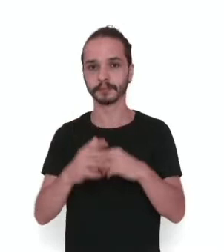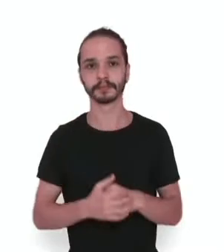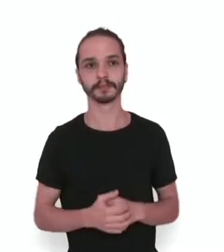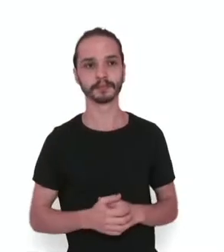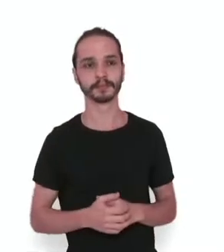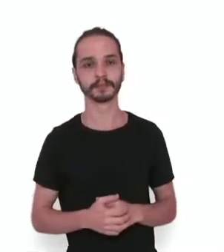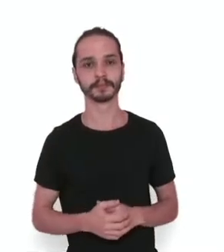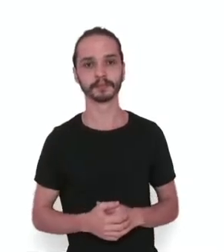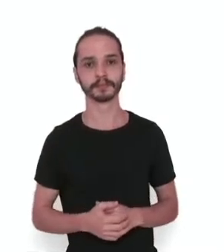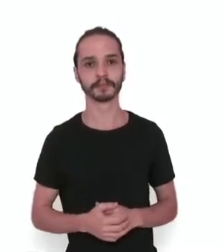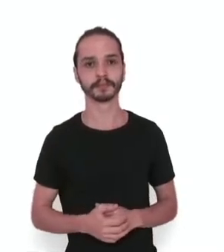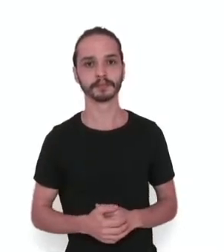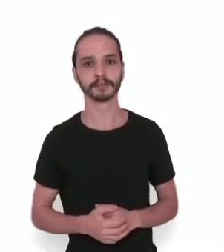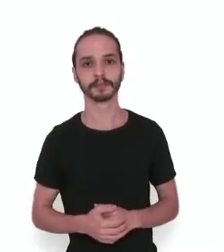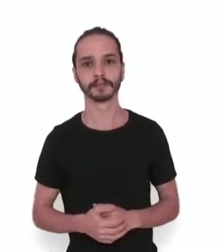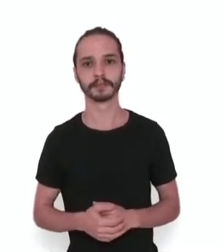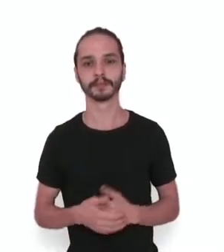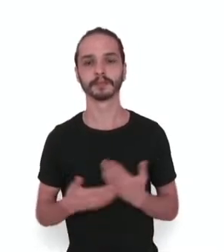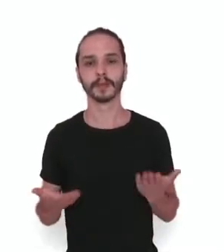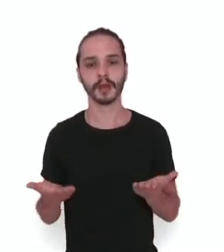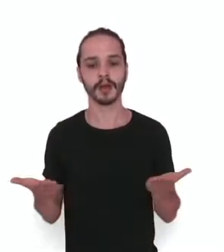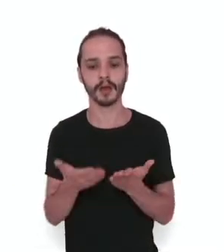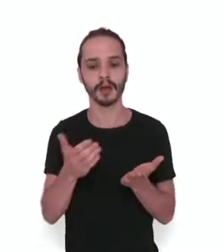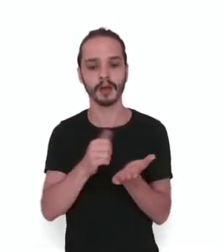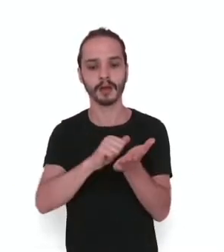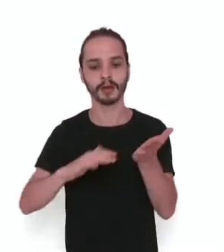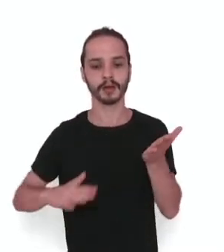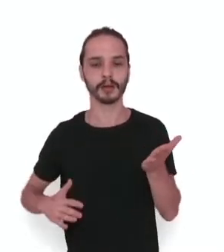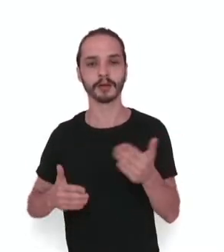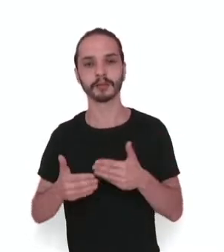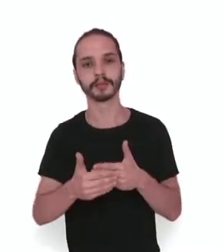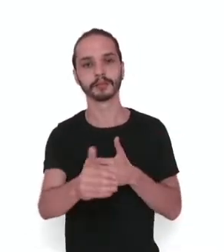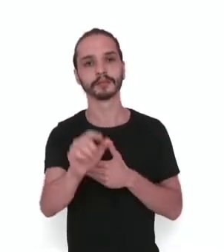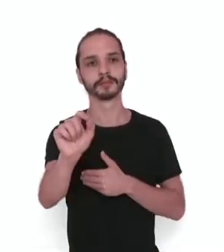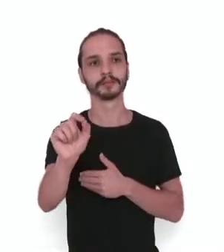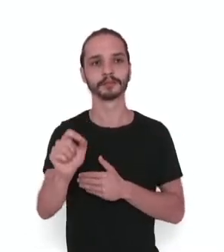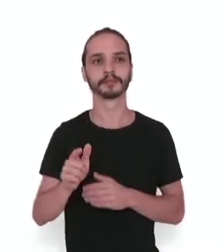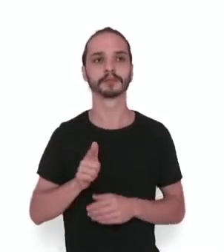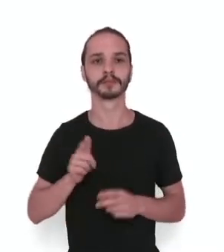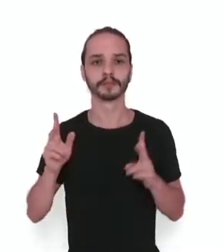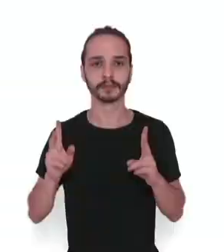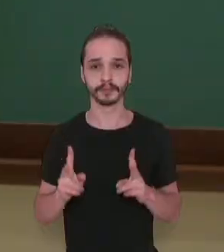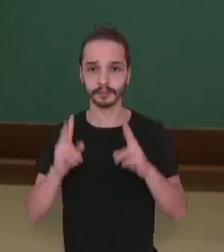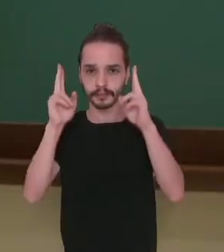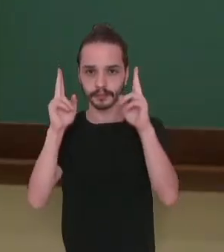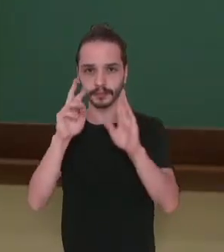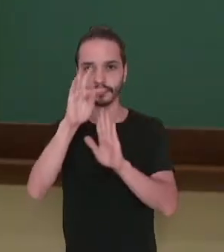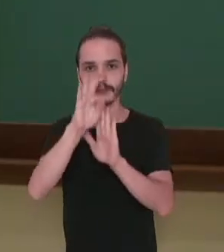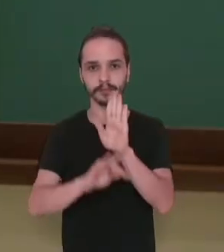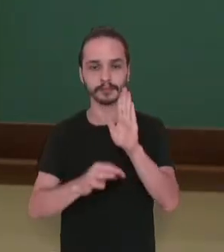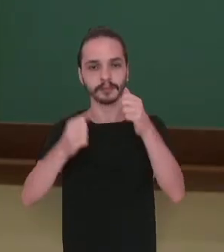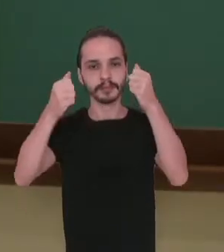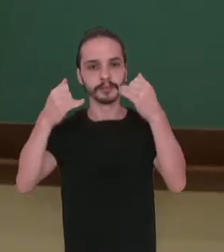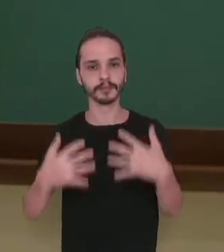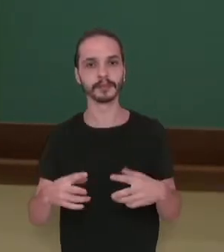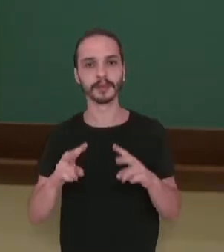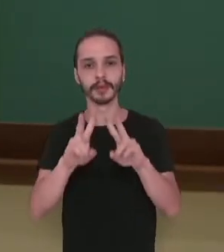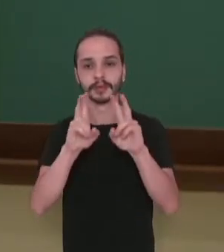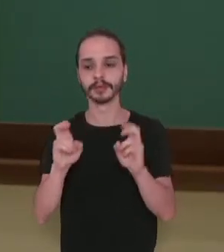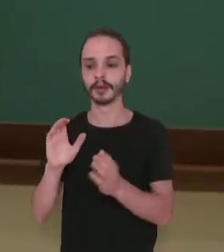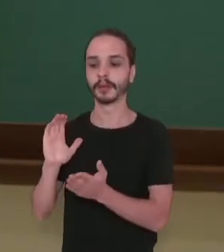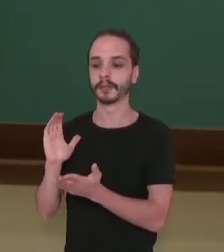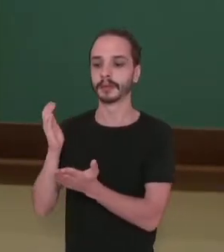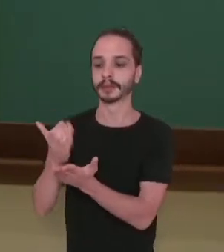certo? E vamos aqui para a nossa primeira atividade, certo? A gente trouxe aqui um fragmento, né? Uma explicação sobre a tese.